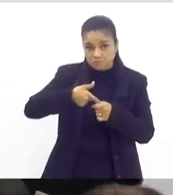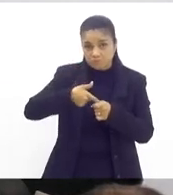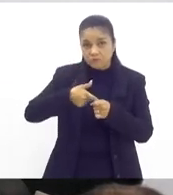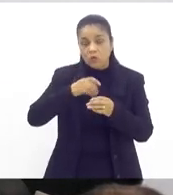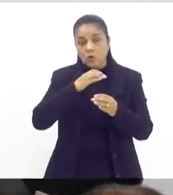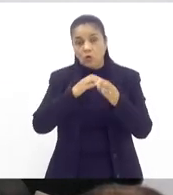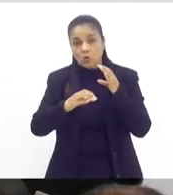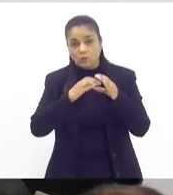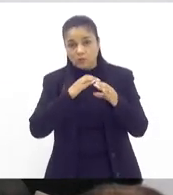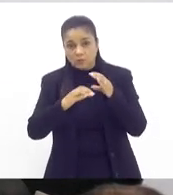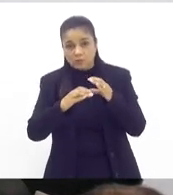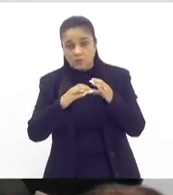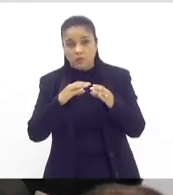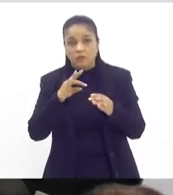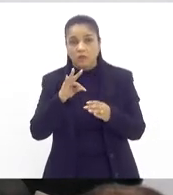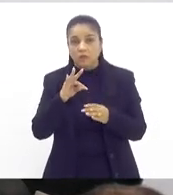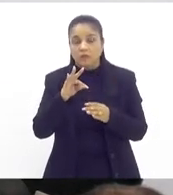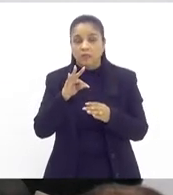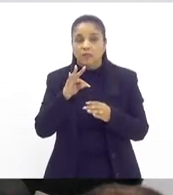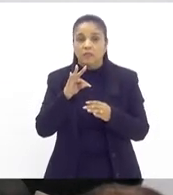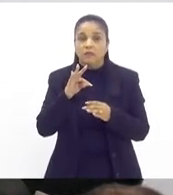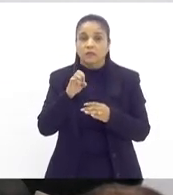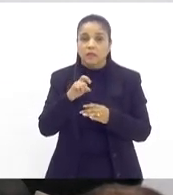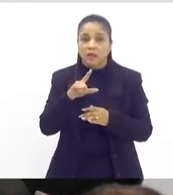e comunicação, que só pode ter